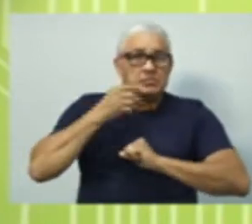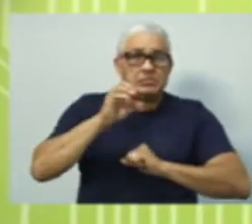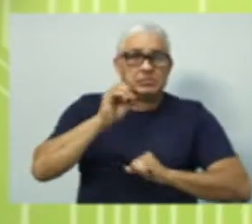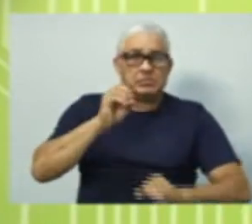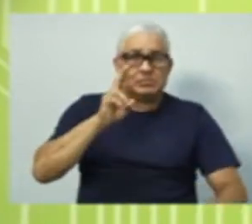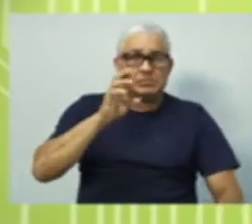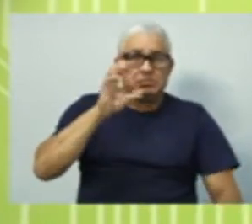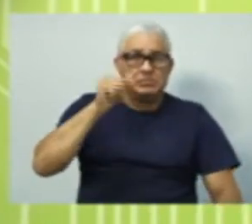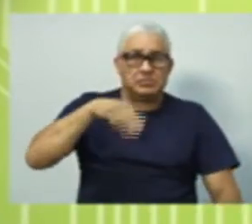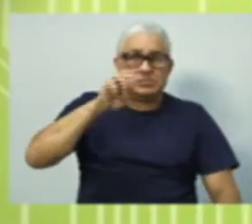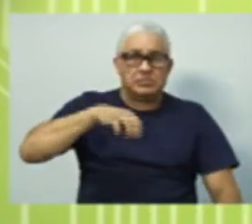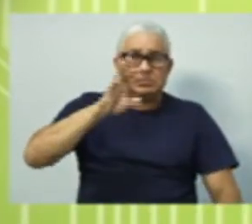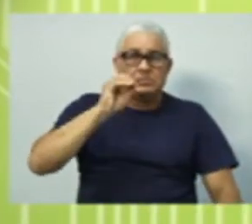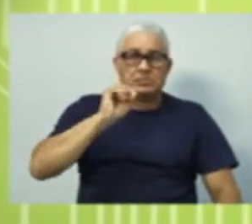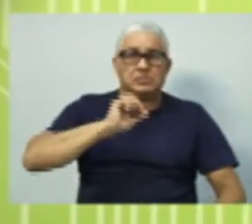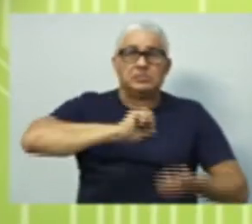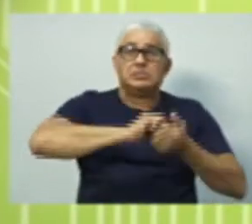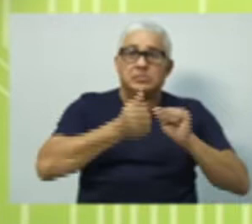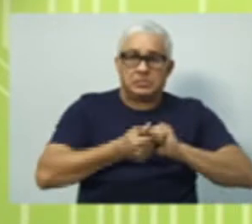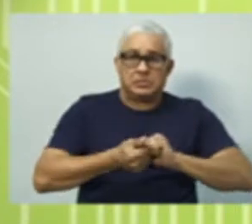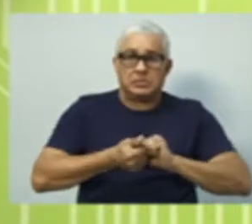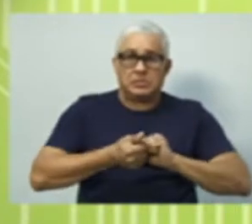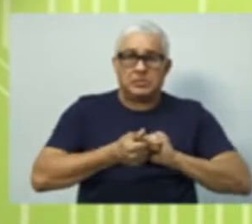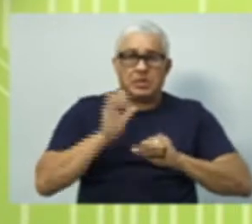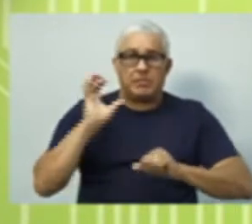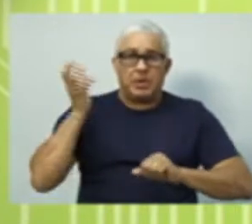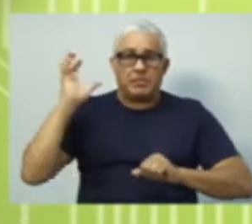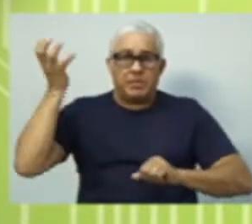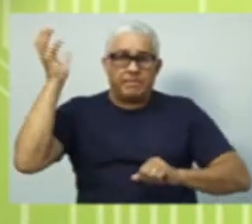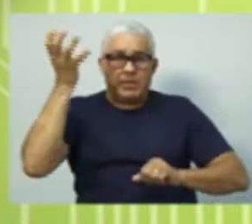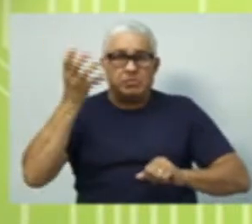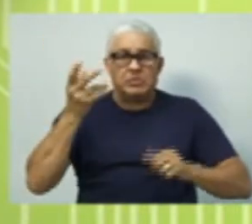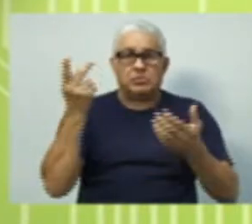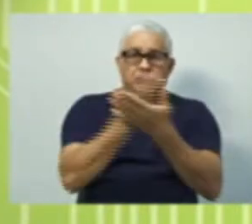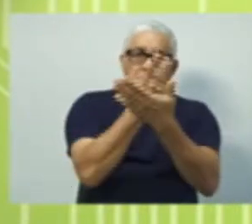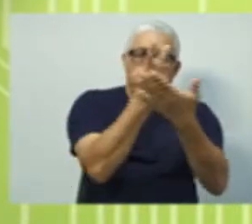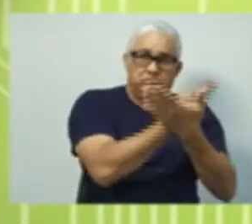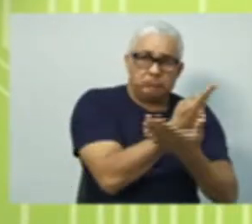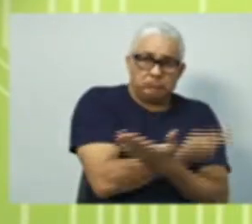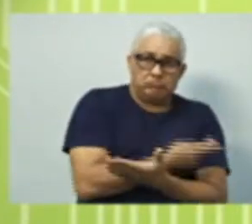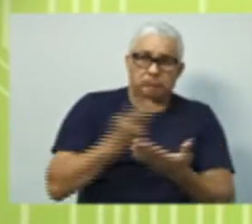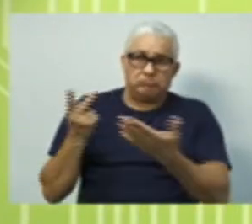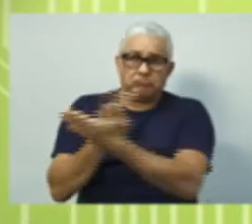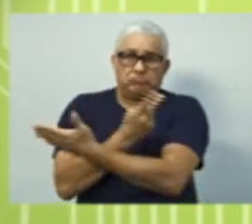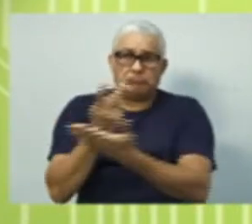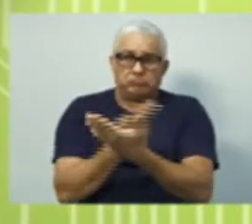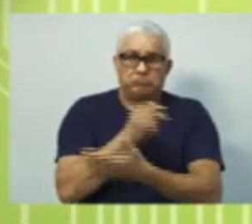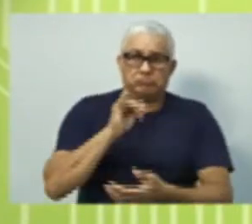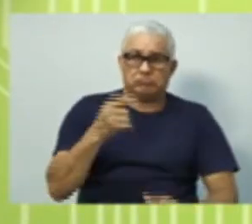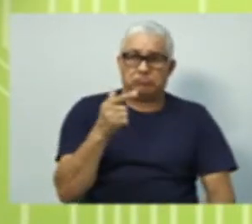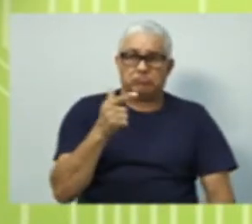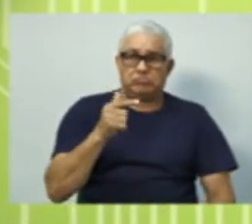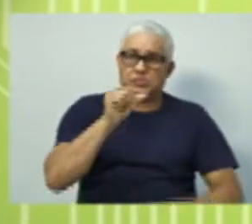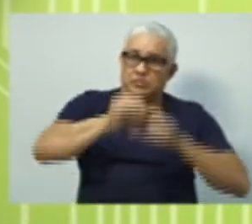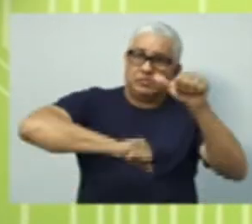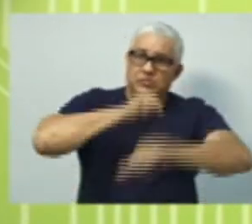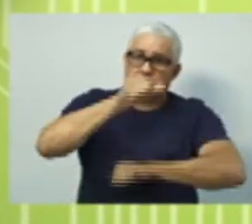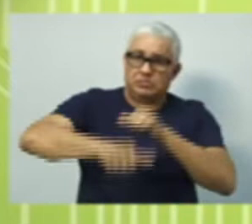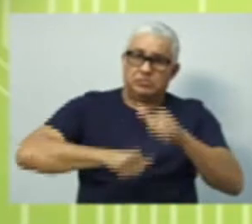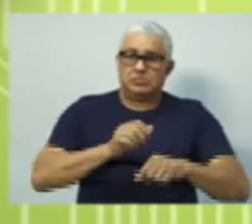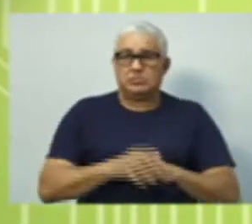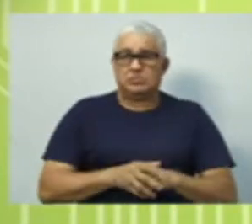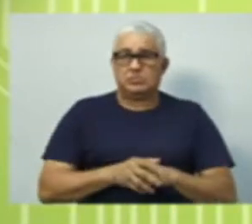ele se adapte e se adeque o quê? Às situações de mercado que vão acontecendo. Se não houvesse mudança, tivesse uma economia altamente